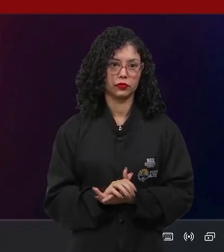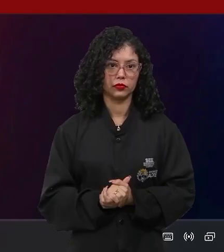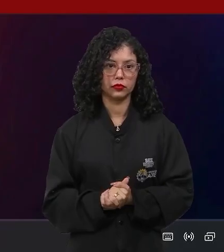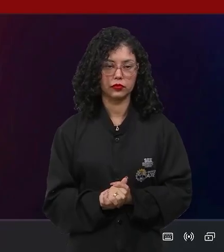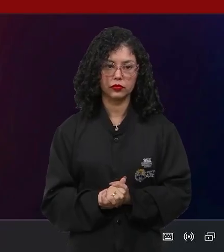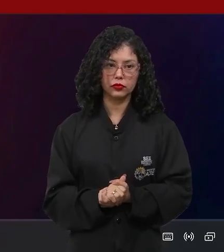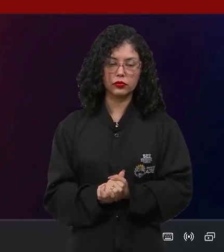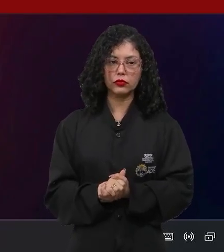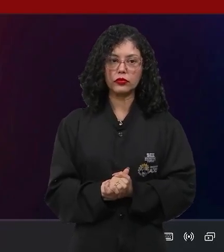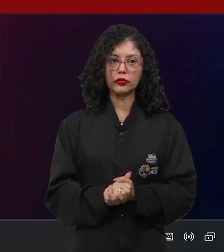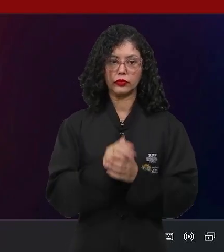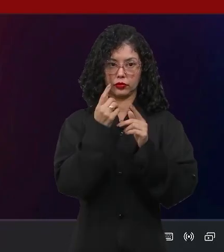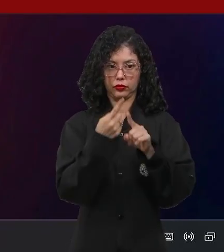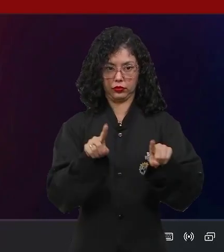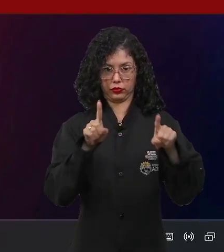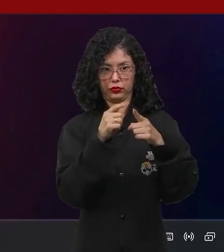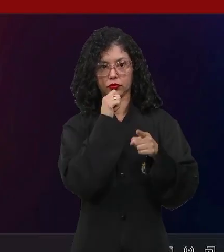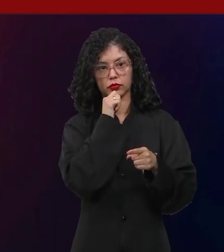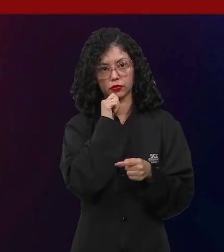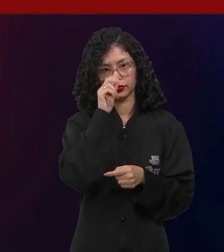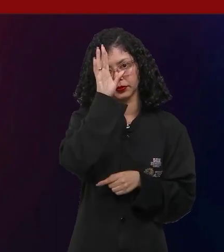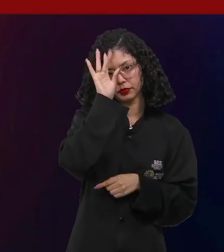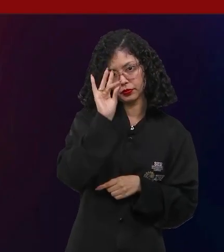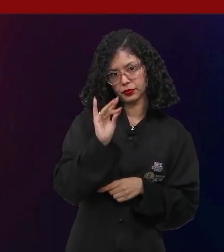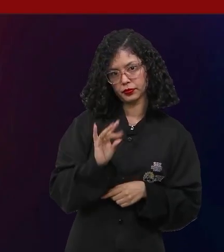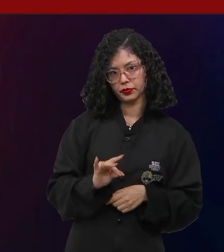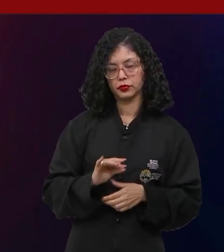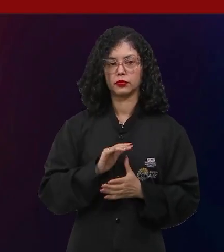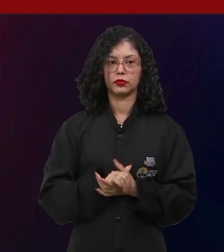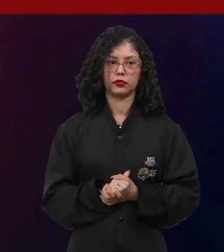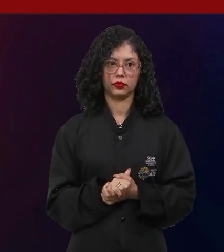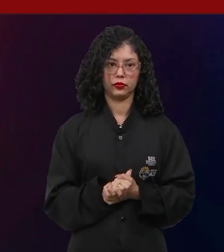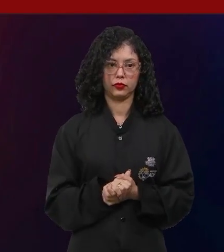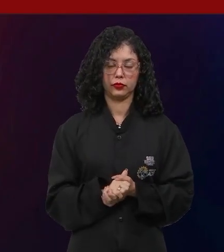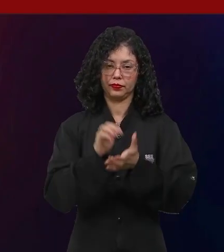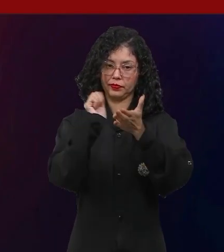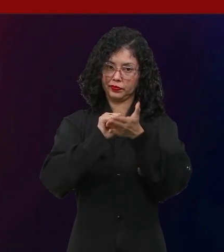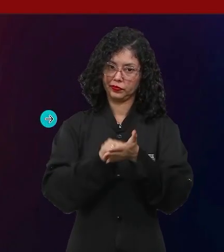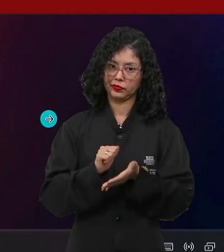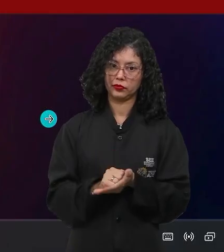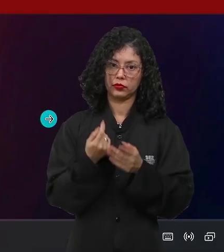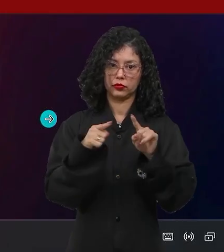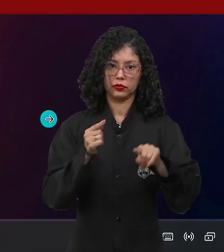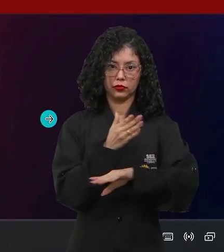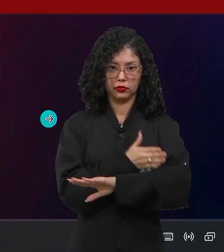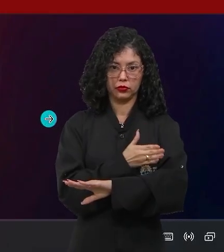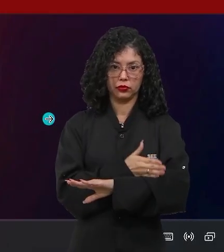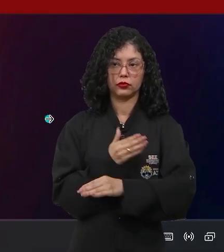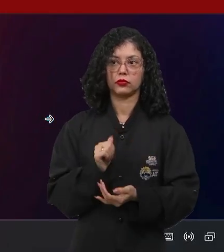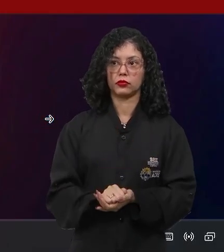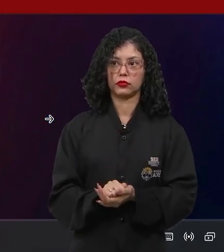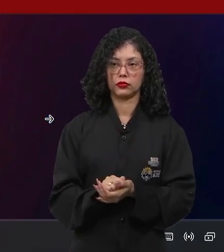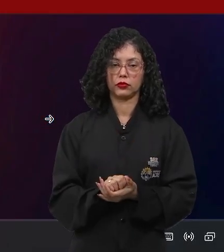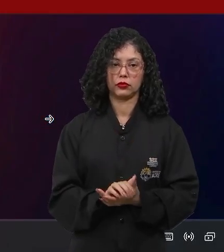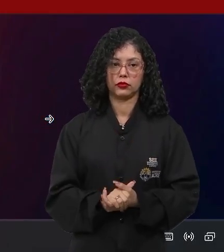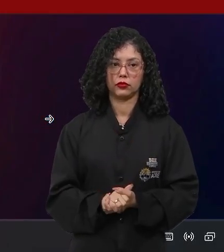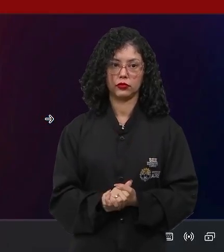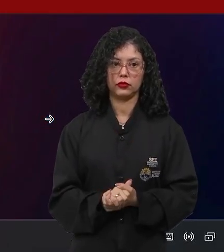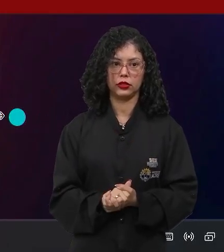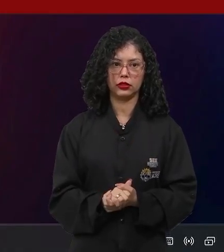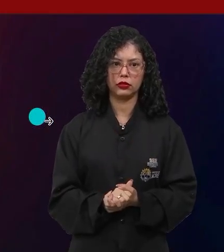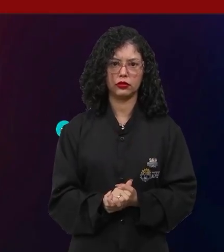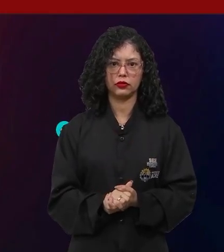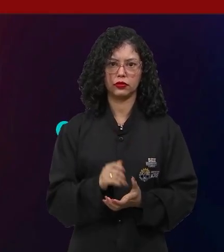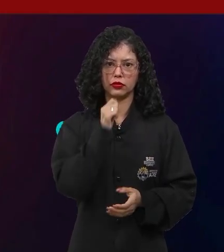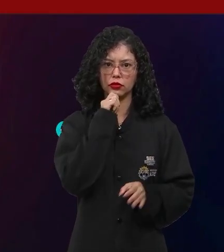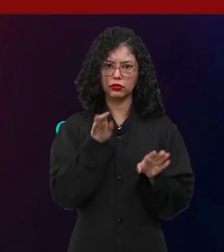aqui que tem uma notação musical medieval do canto-chão, que é